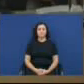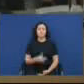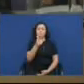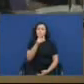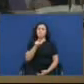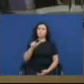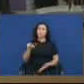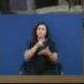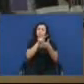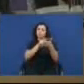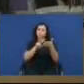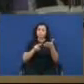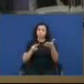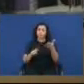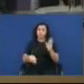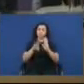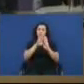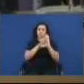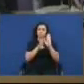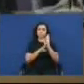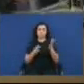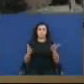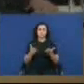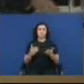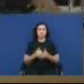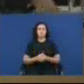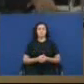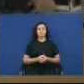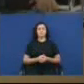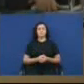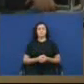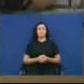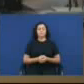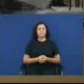Prosseguiremos então com a leitura da matéria do expediente.